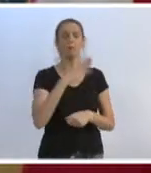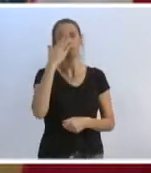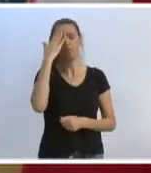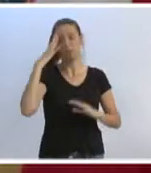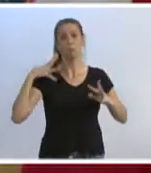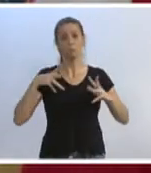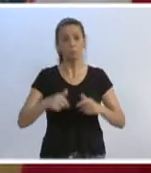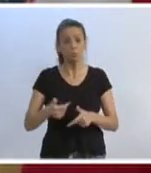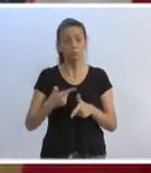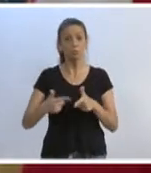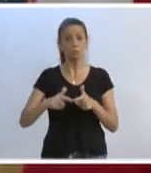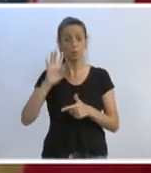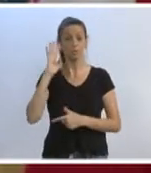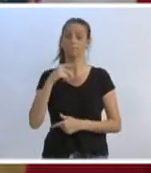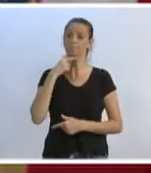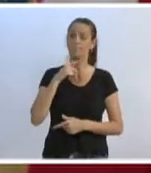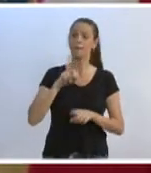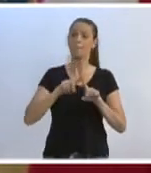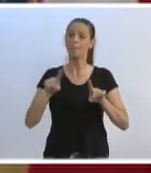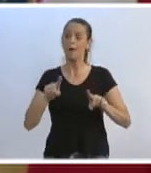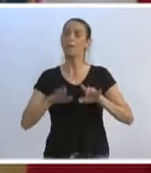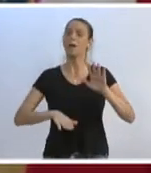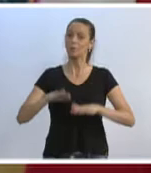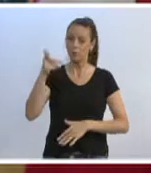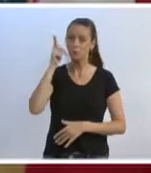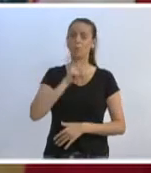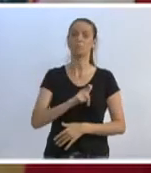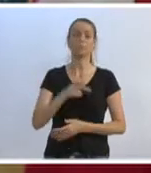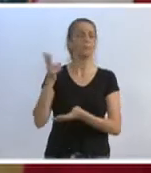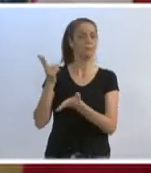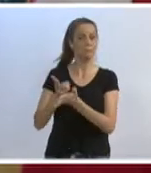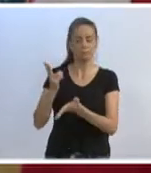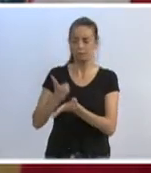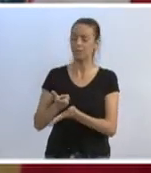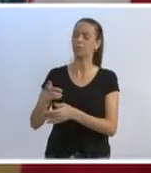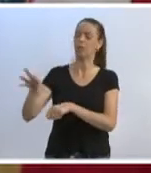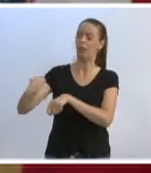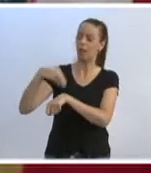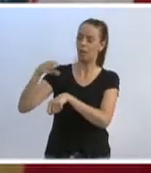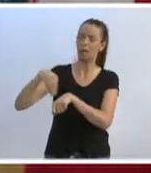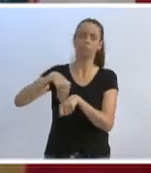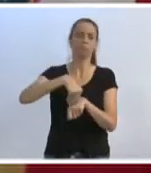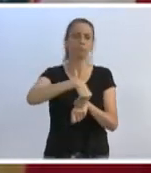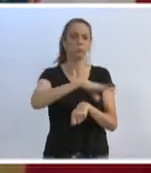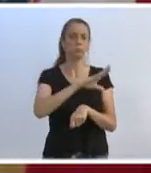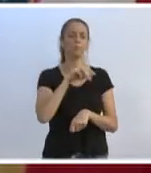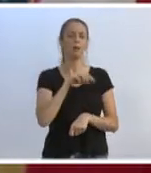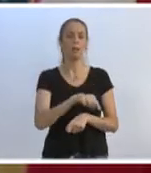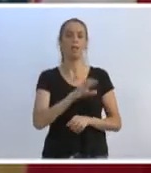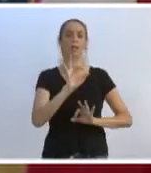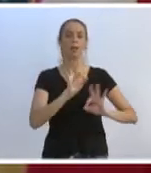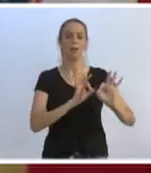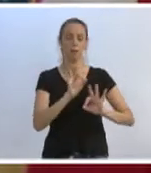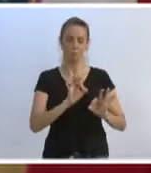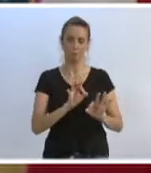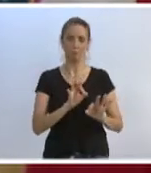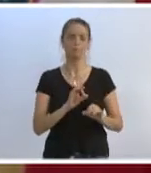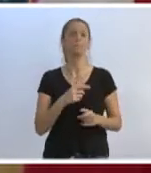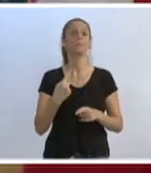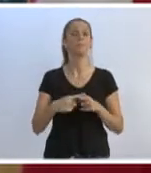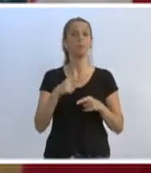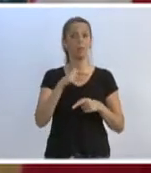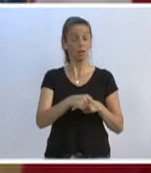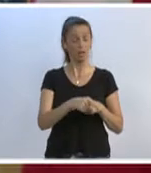e dentro dessa forma quando posso tô levando a nossa comunidade todos os problemas porque tenho recebido das equipes